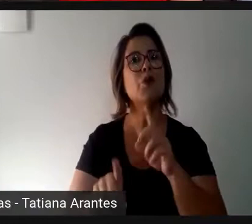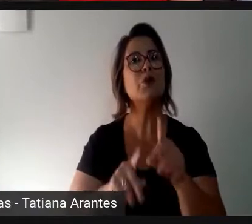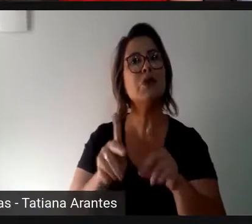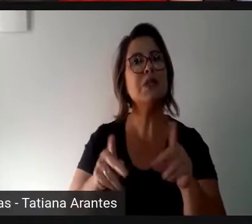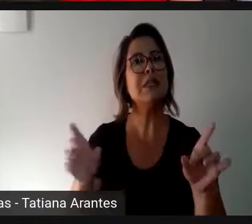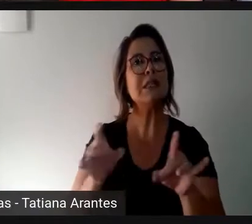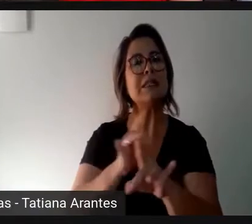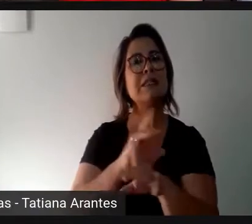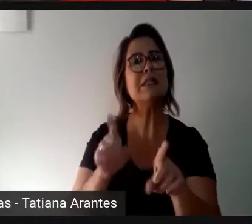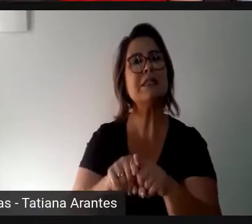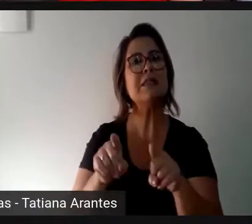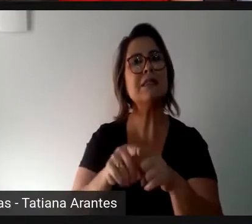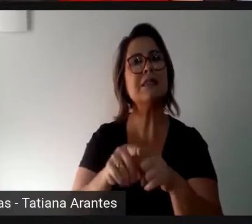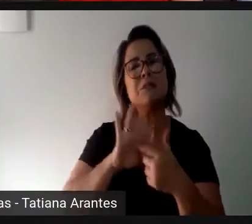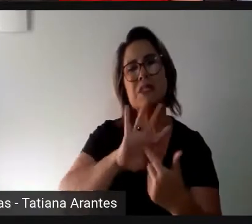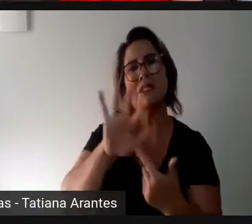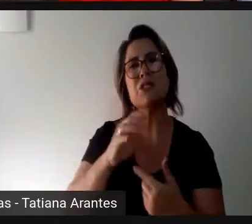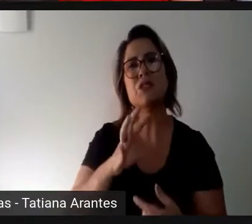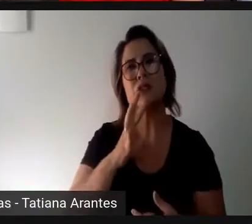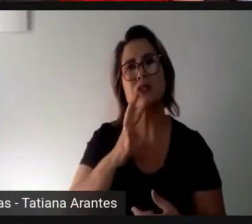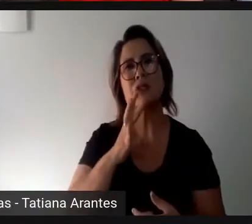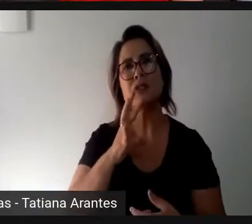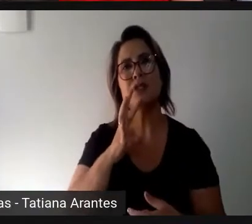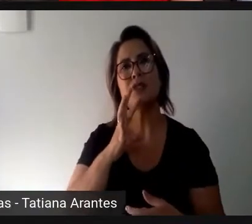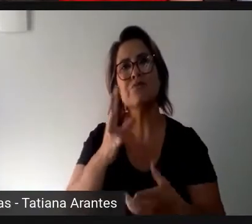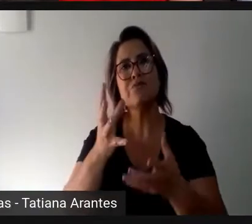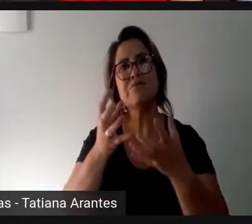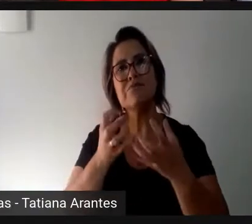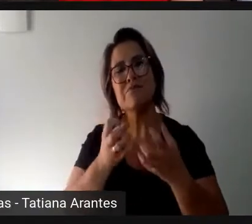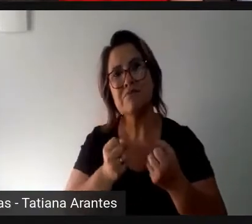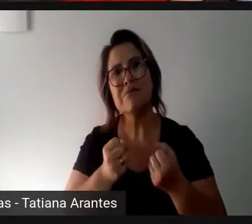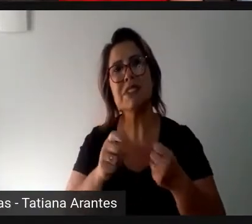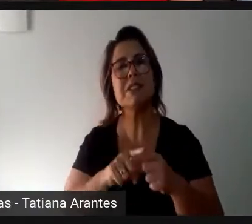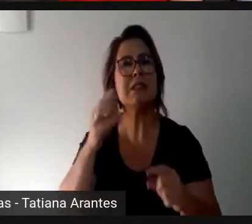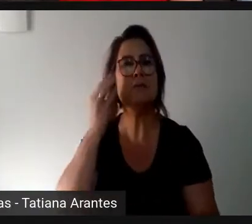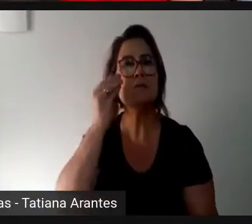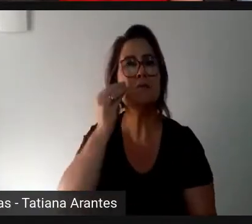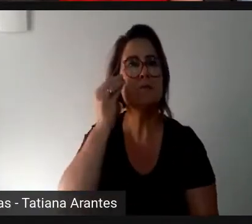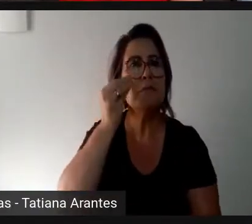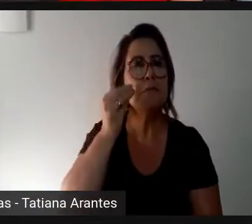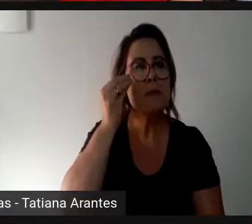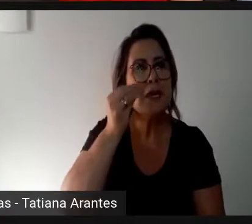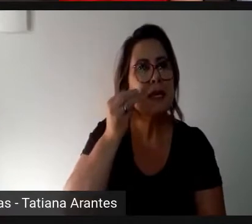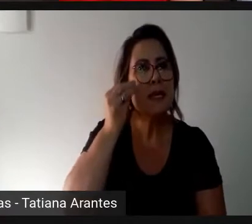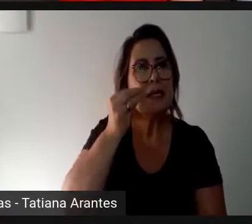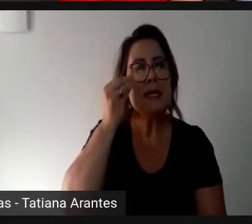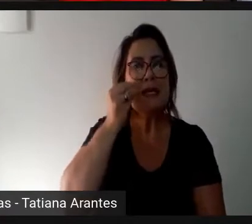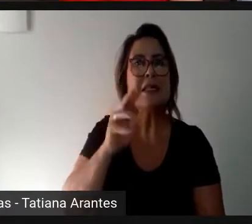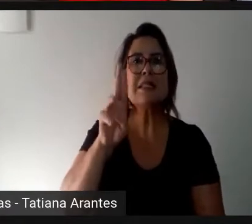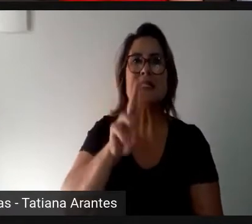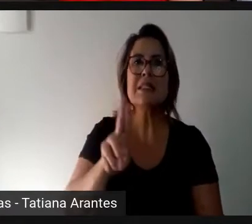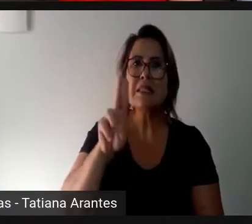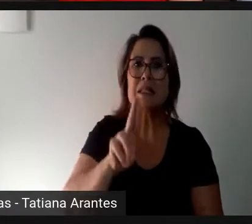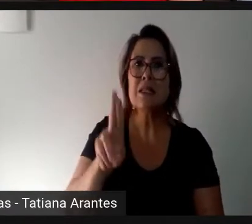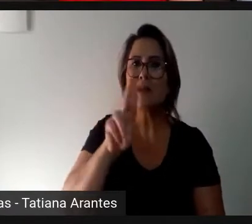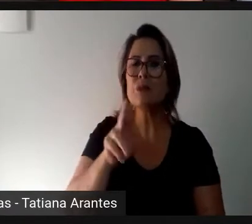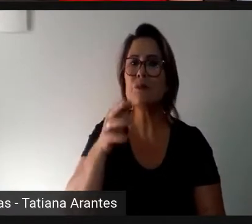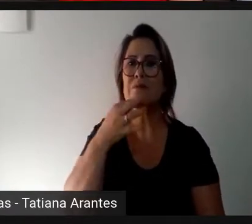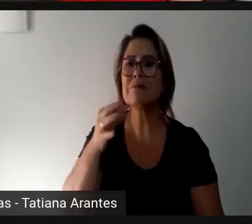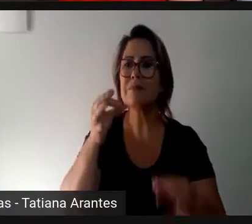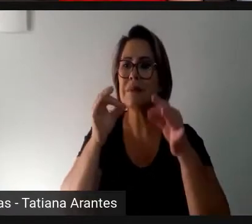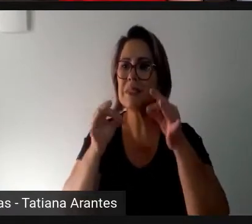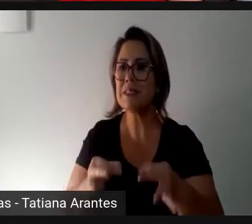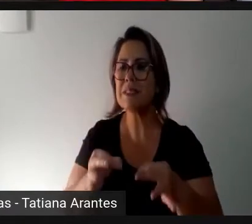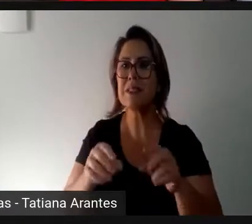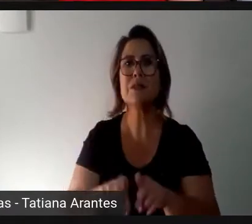menos desenvolvido no setor privado, importá-lo, né, com uma experiência que está dando certo, que está produzindo frutos